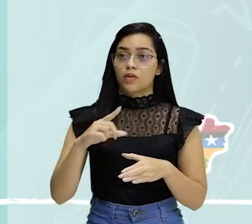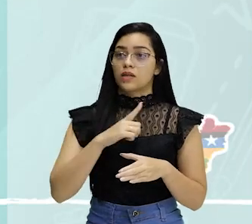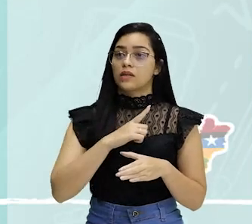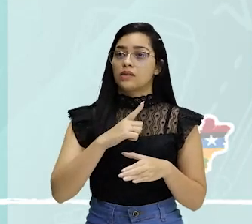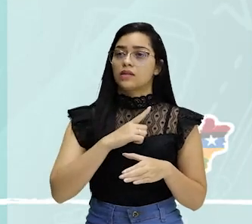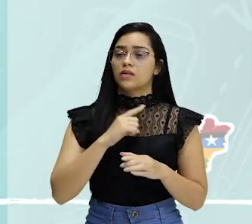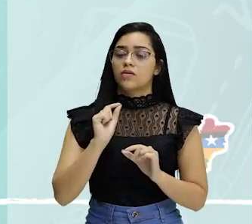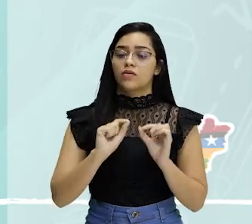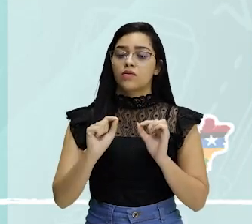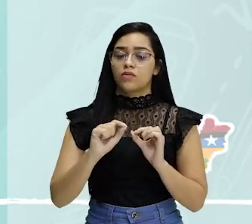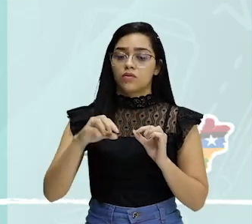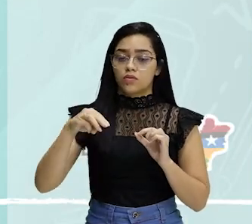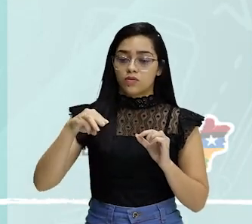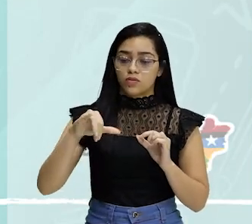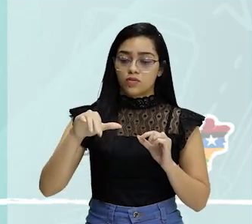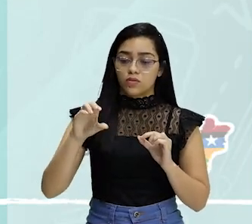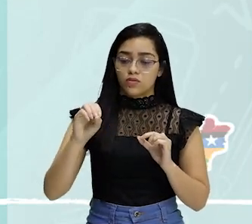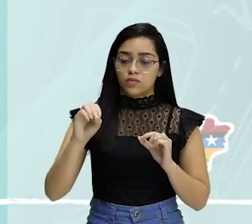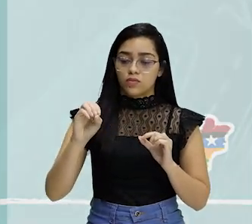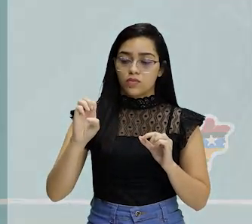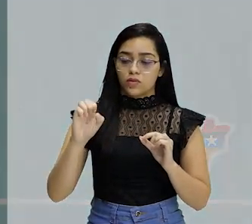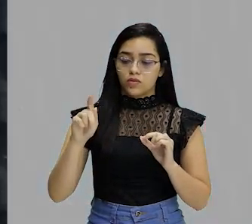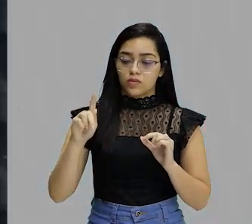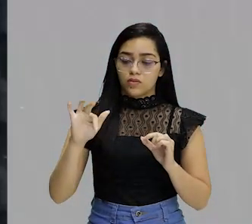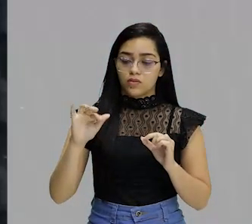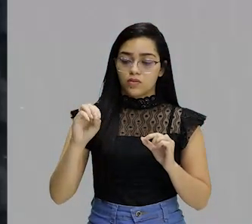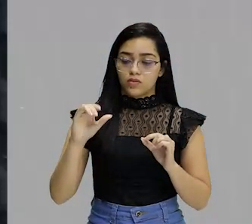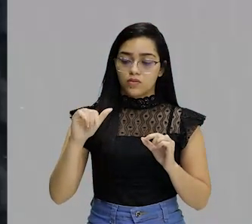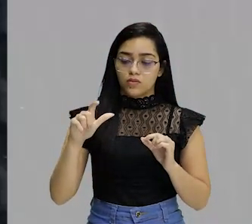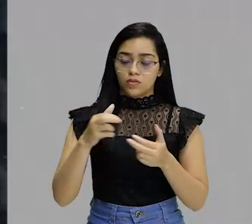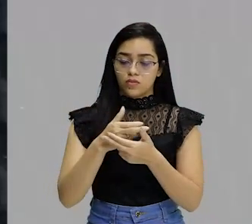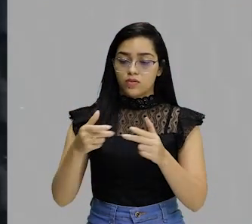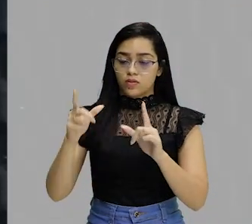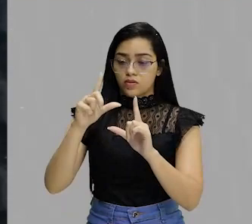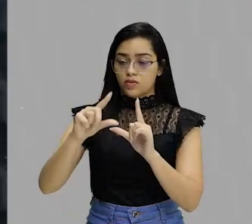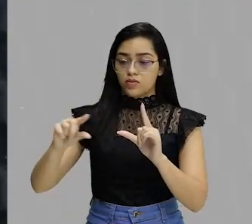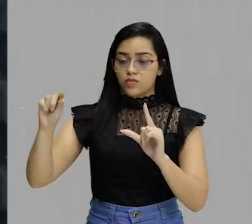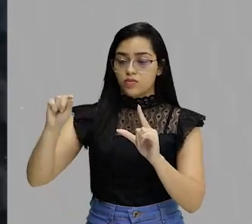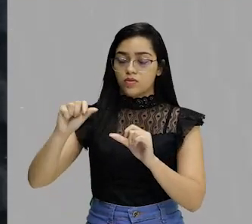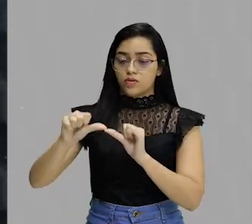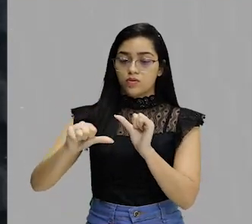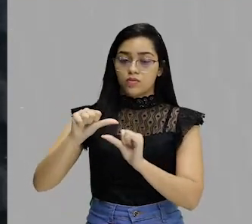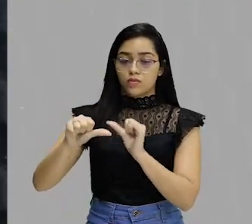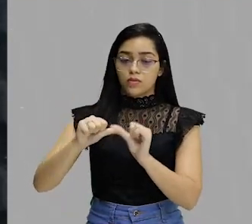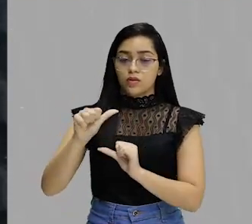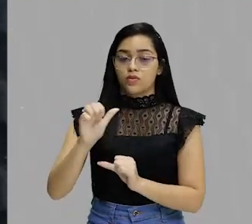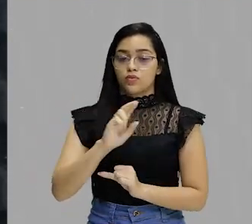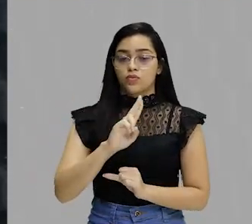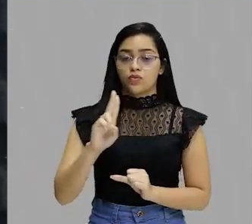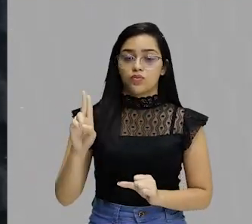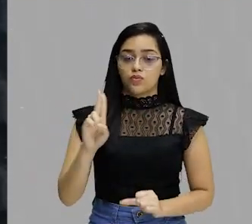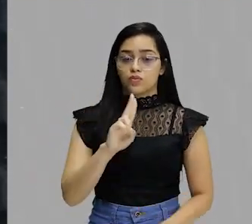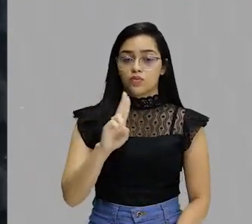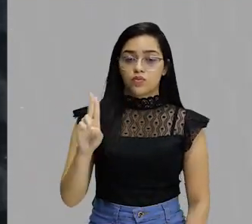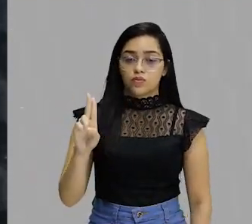neste microestróbilo, ele tem várias folhas modificadas que são